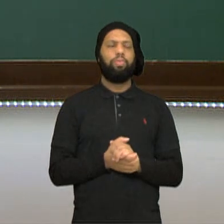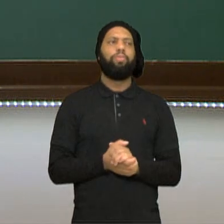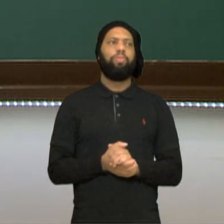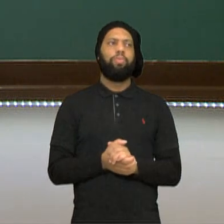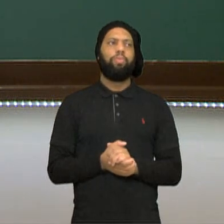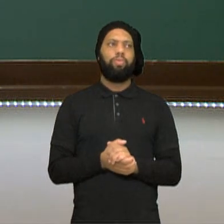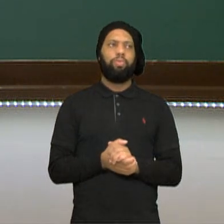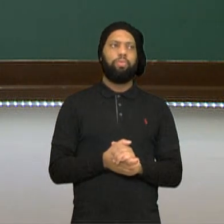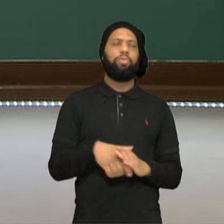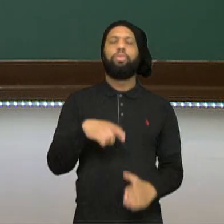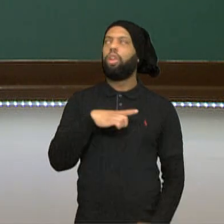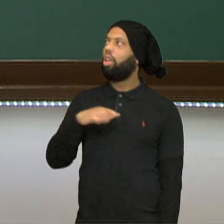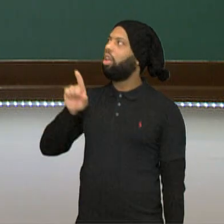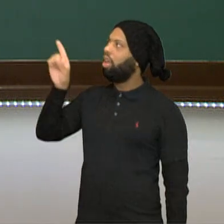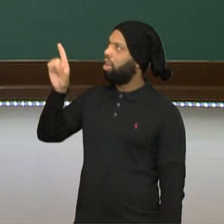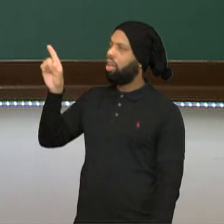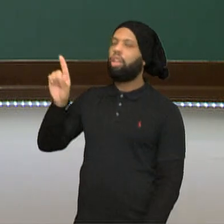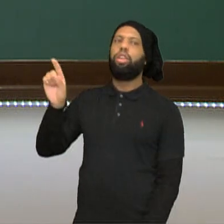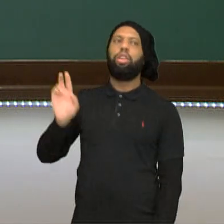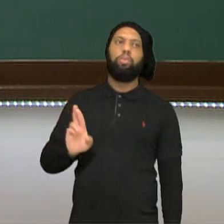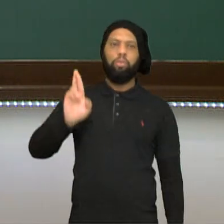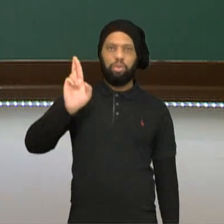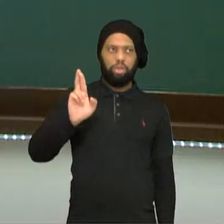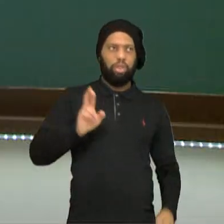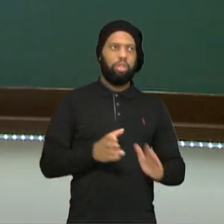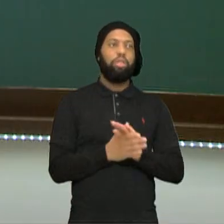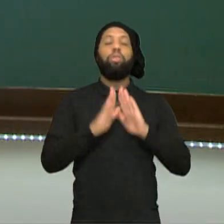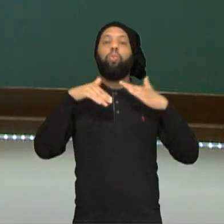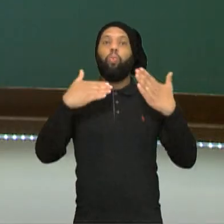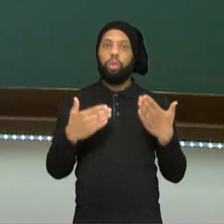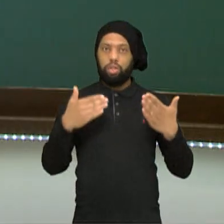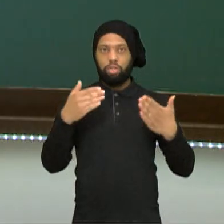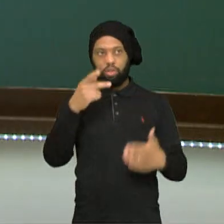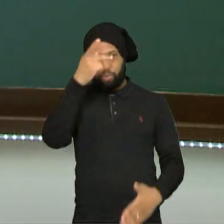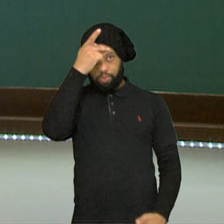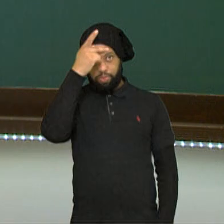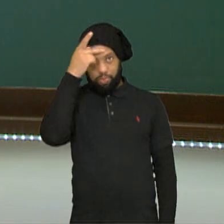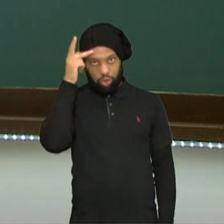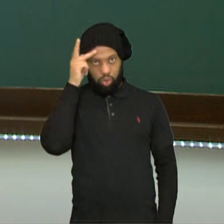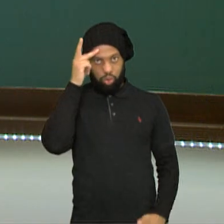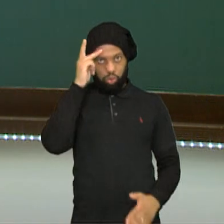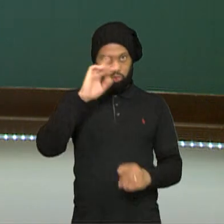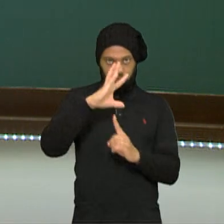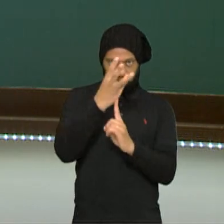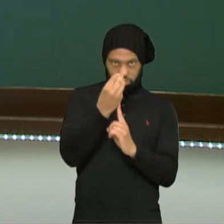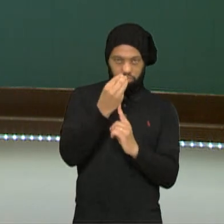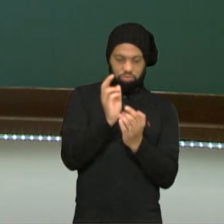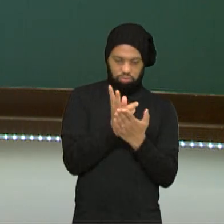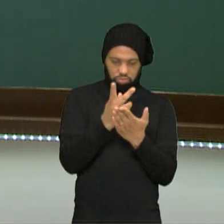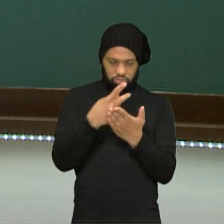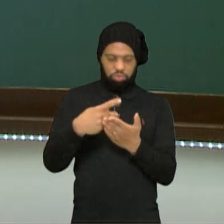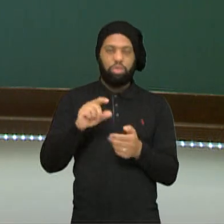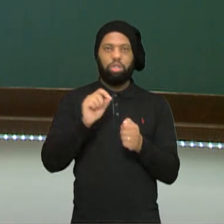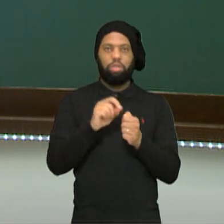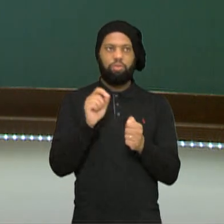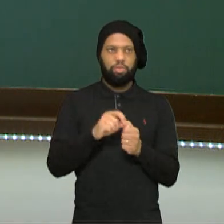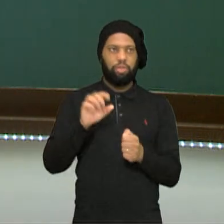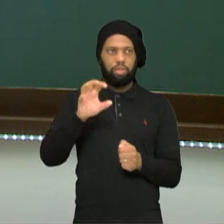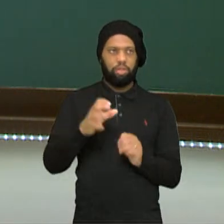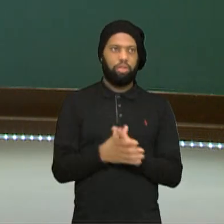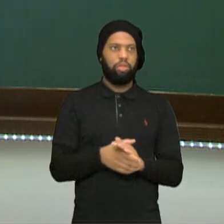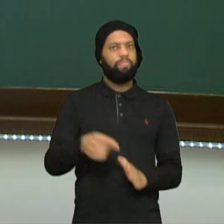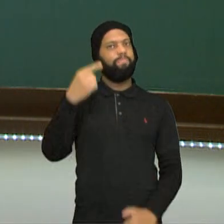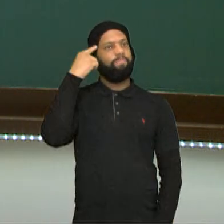ali sendo representado, né? Feito à mão. Então o artista, né? O indígena, ele vai fazer a sua obra,